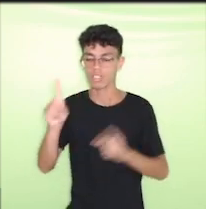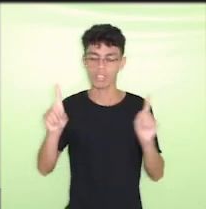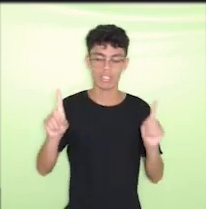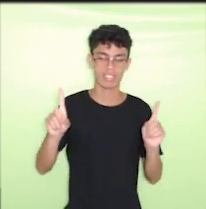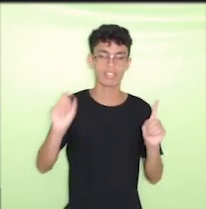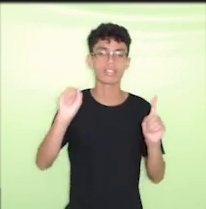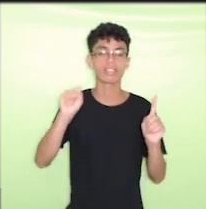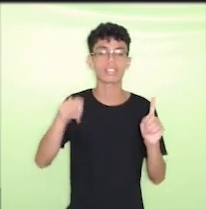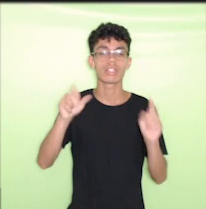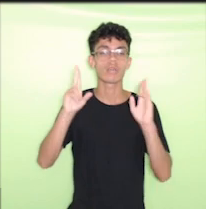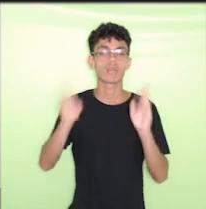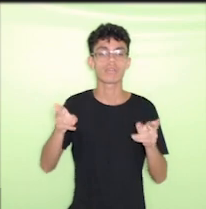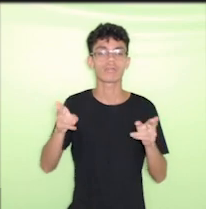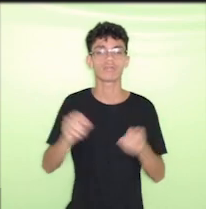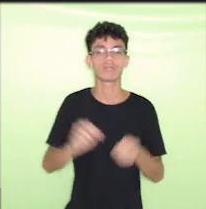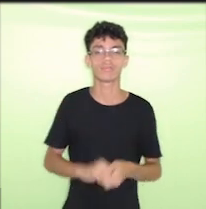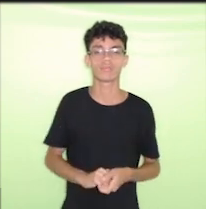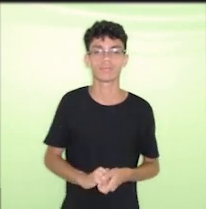sou.